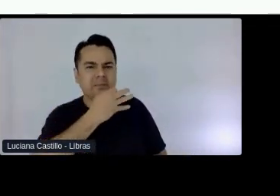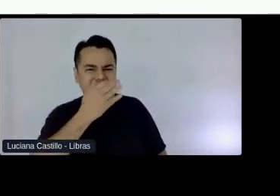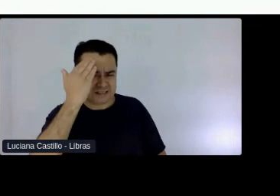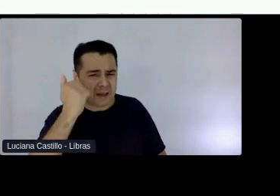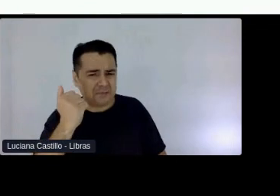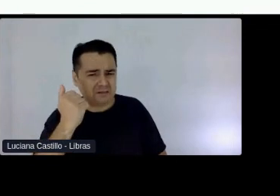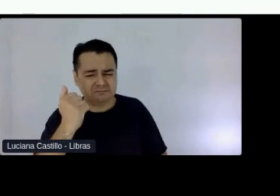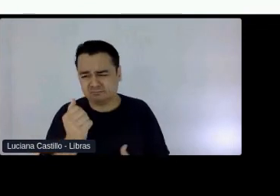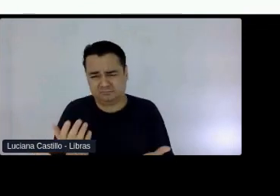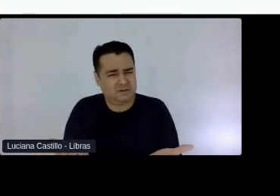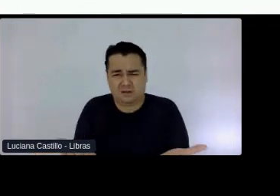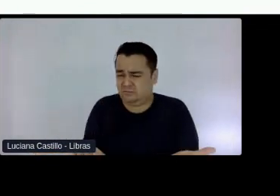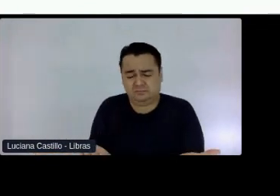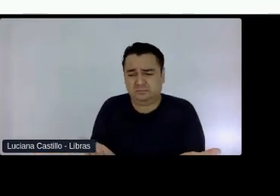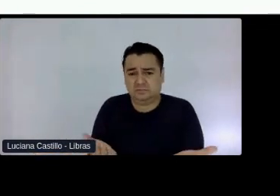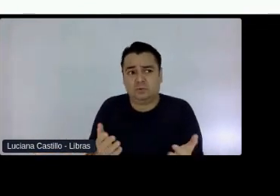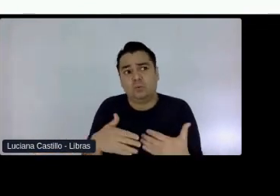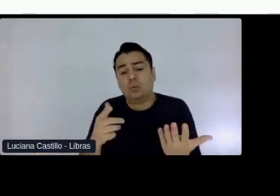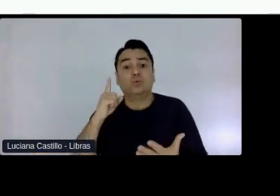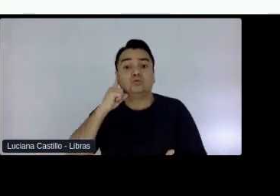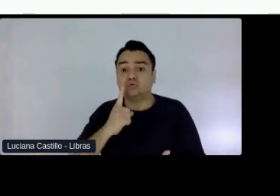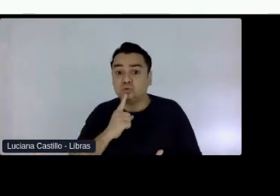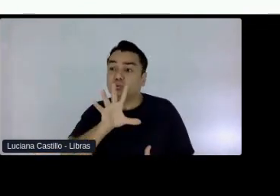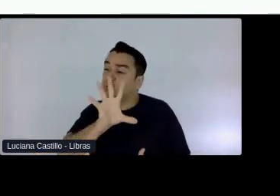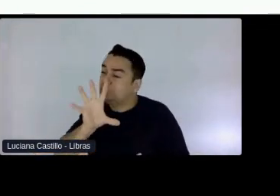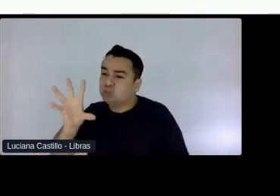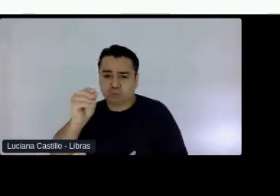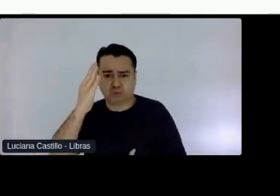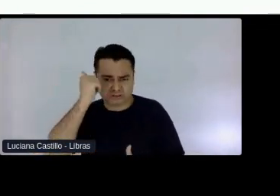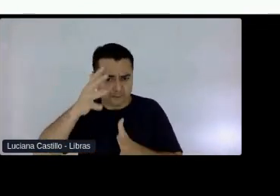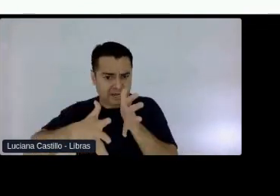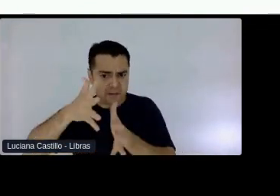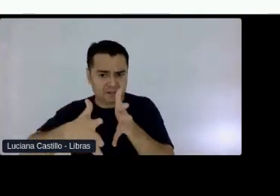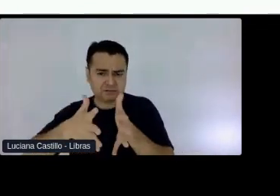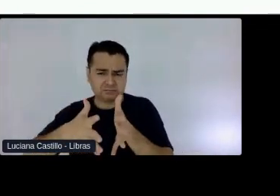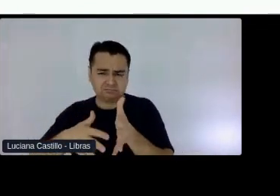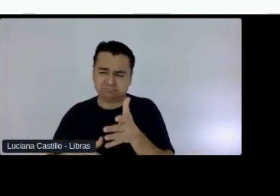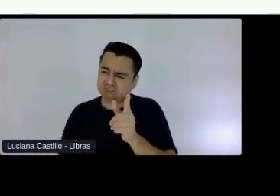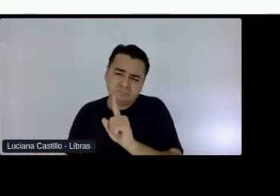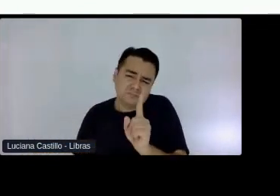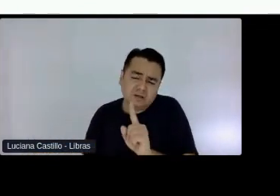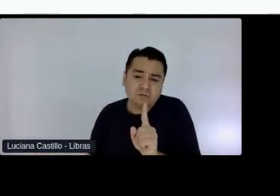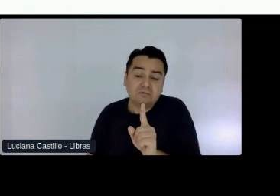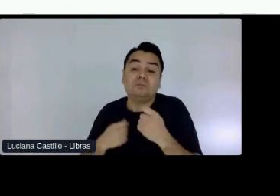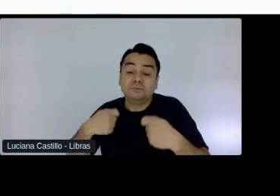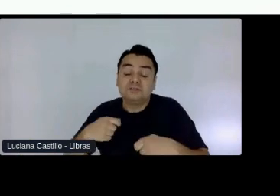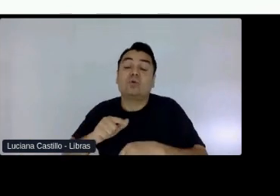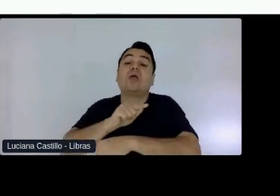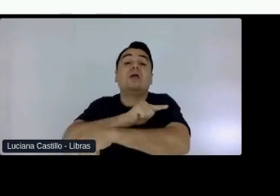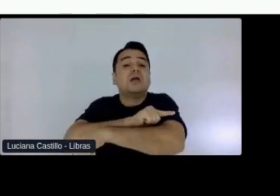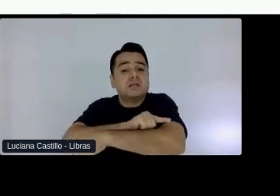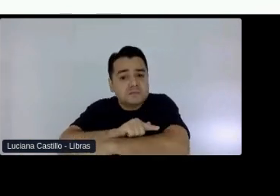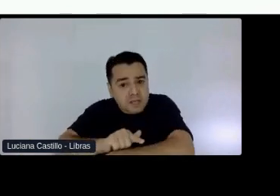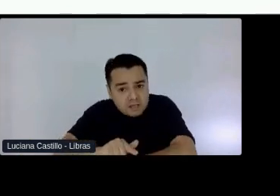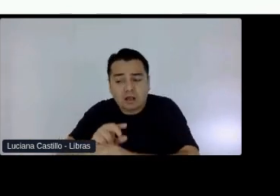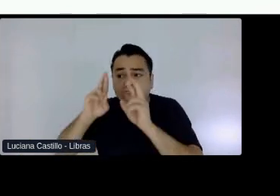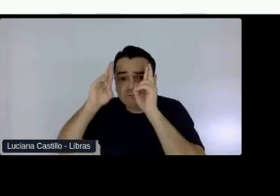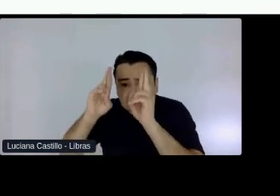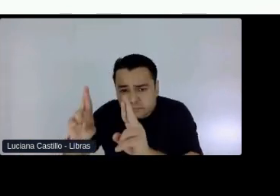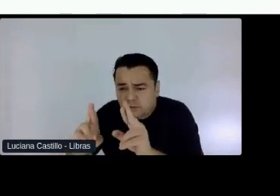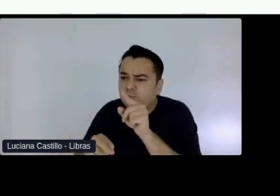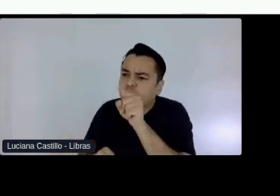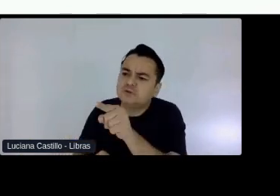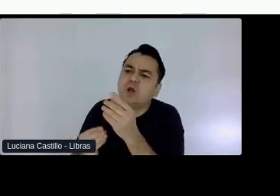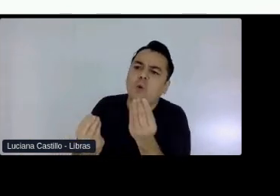Nem todo surdo vai saber Libras. Então, a gente tem que respeitar a individualidade de